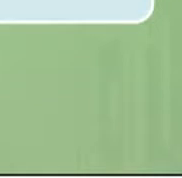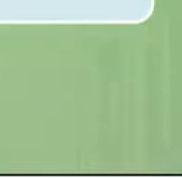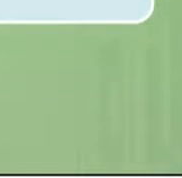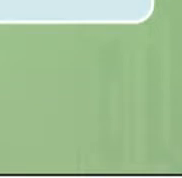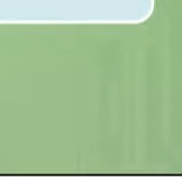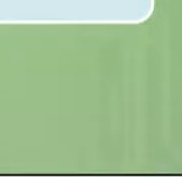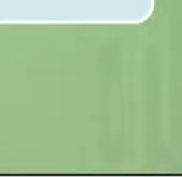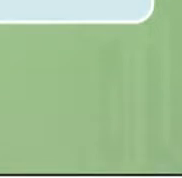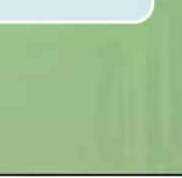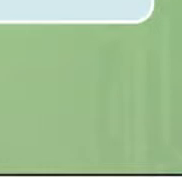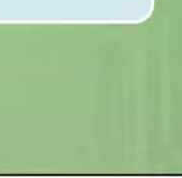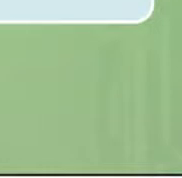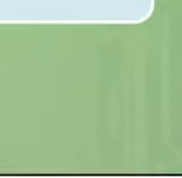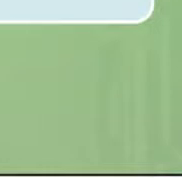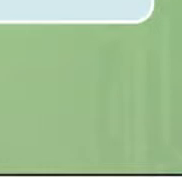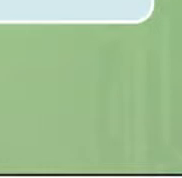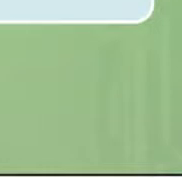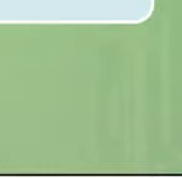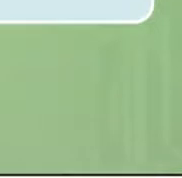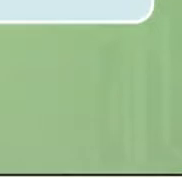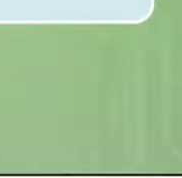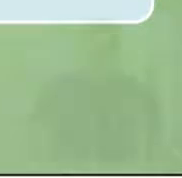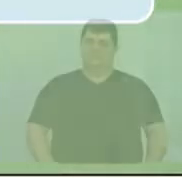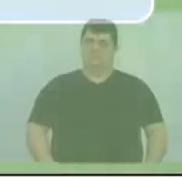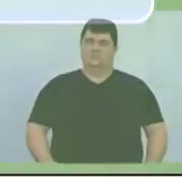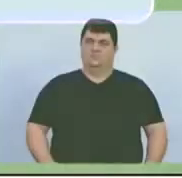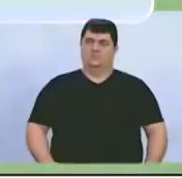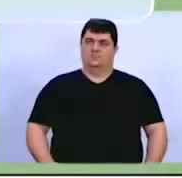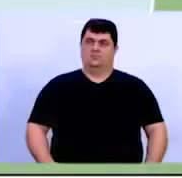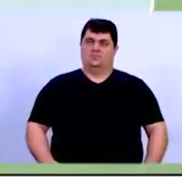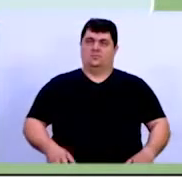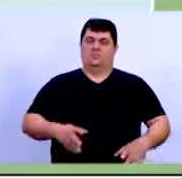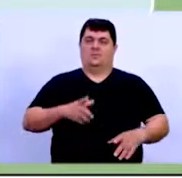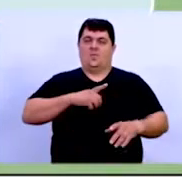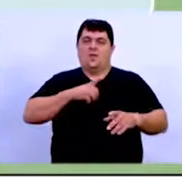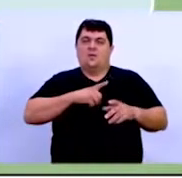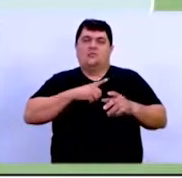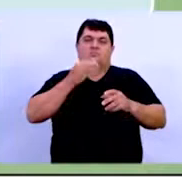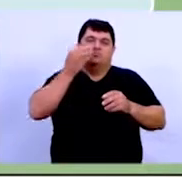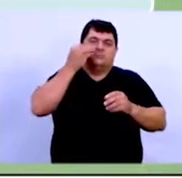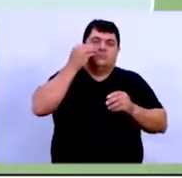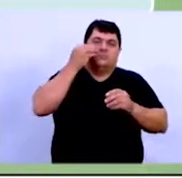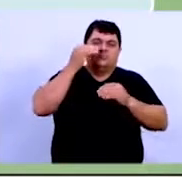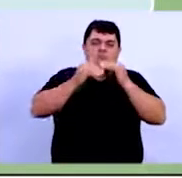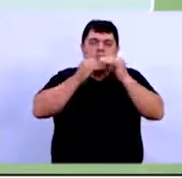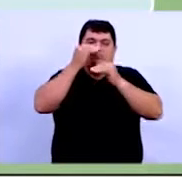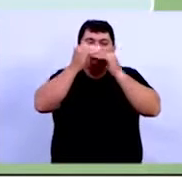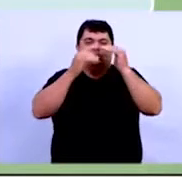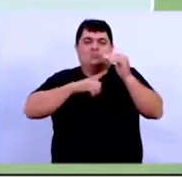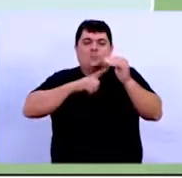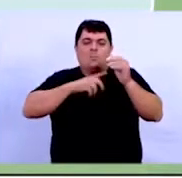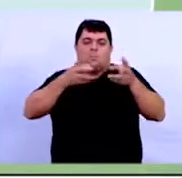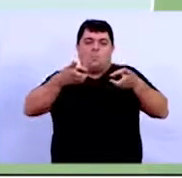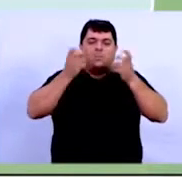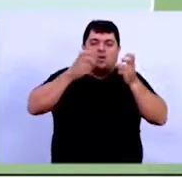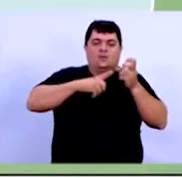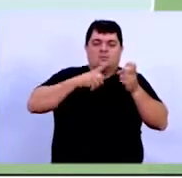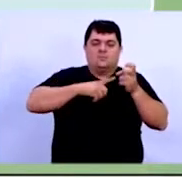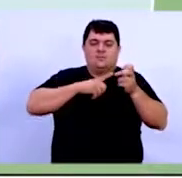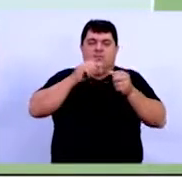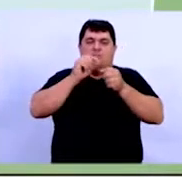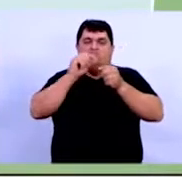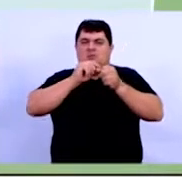de tempo que você vai ter que disponibilizar de recursos financeiros para desenvolver, adquirir ou fazer